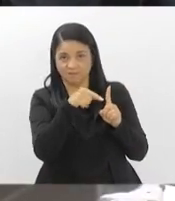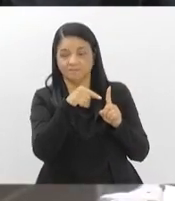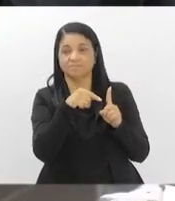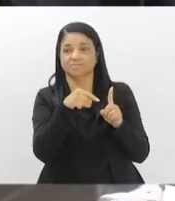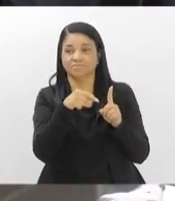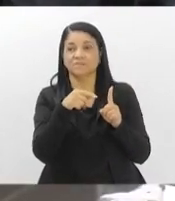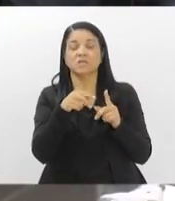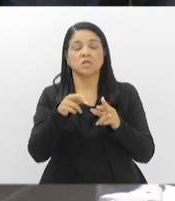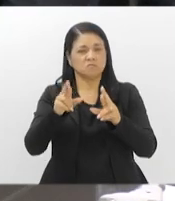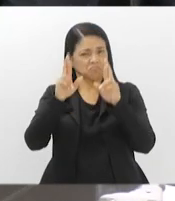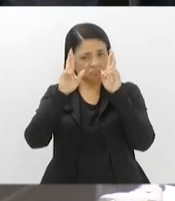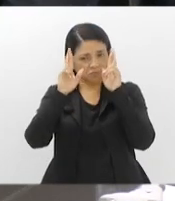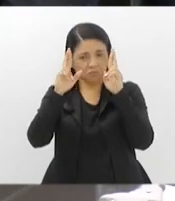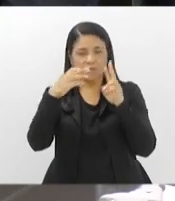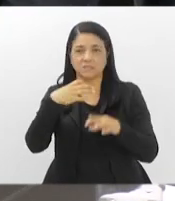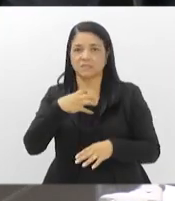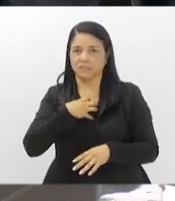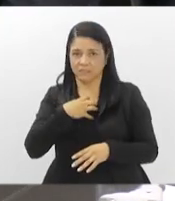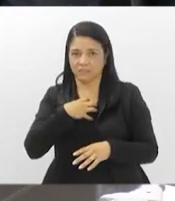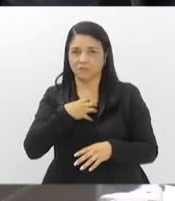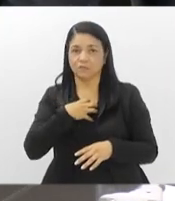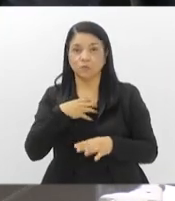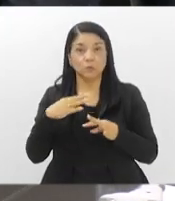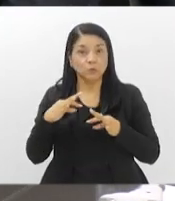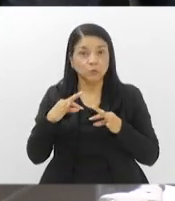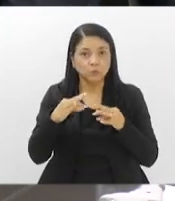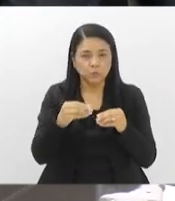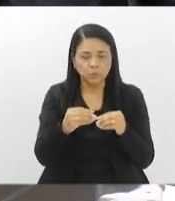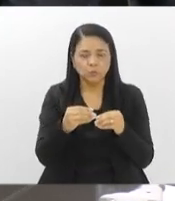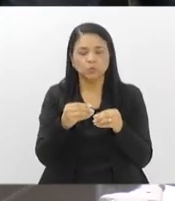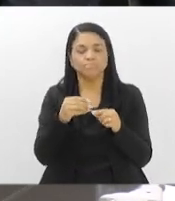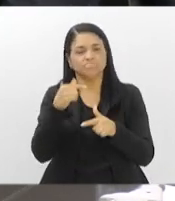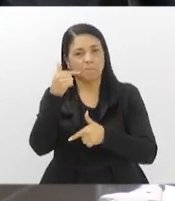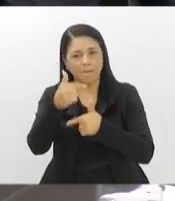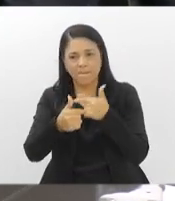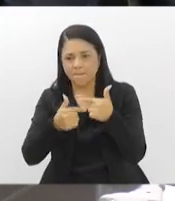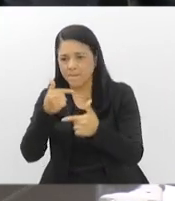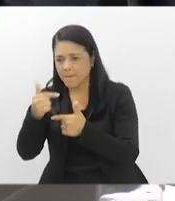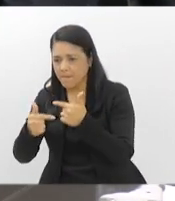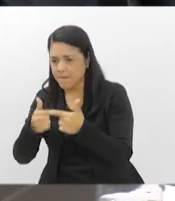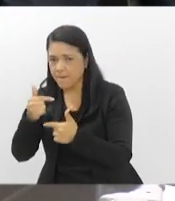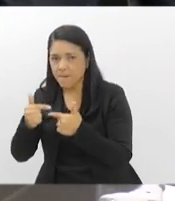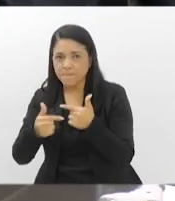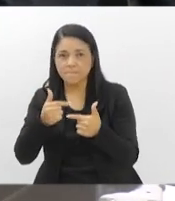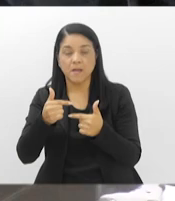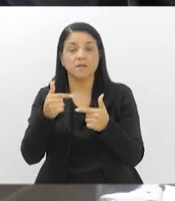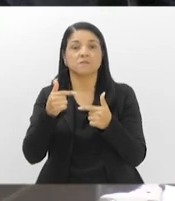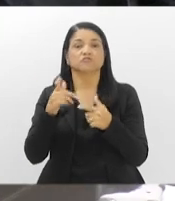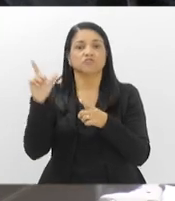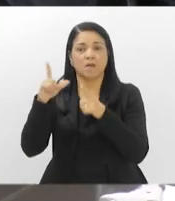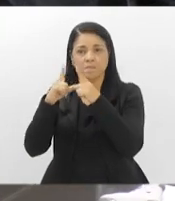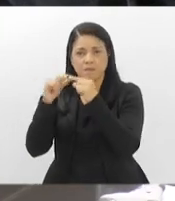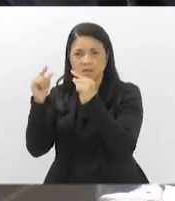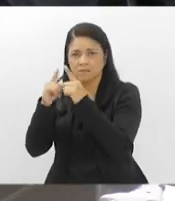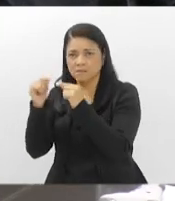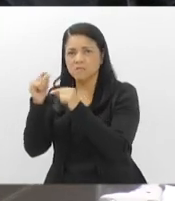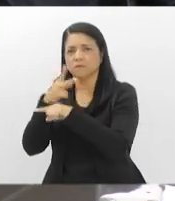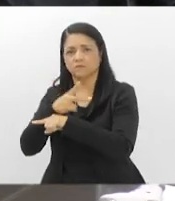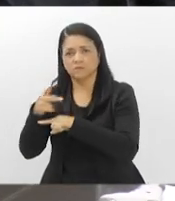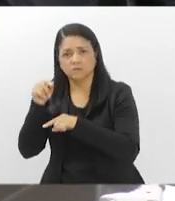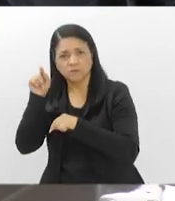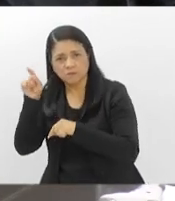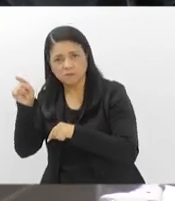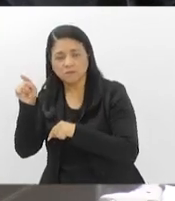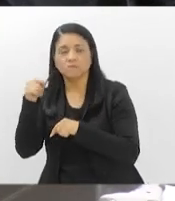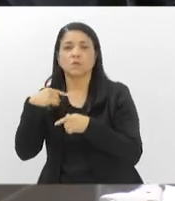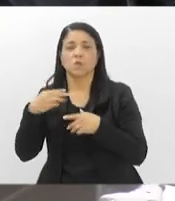com muo esperança a gente tá fazendo tudo que está ao nosso alcance né a gente tá até para Brasília a gente for foi também vendo que o Ministério